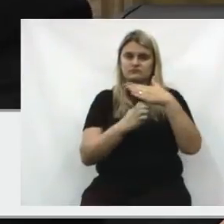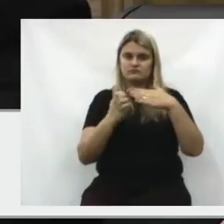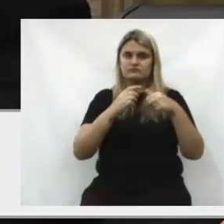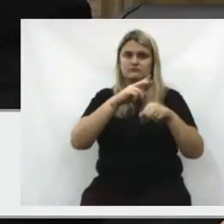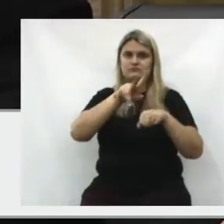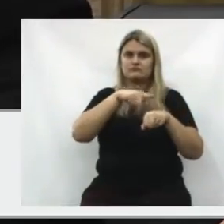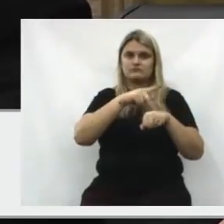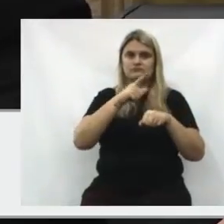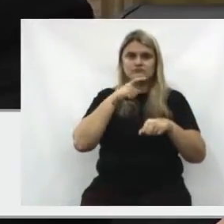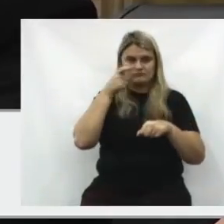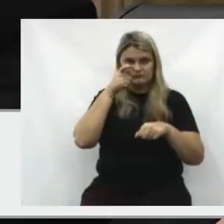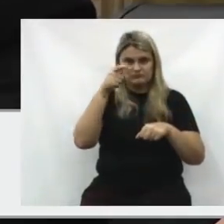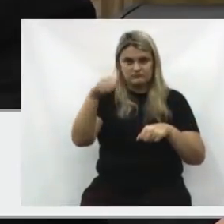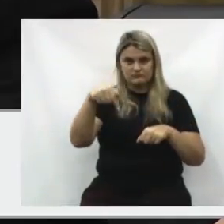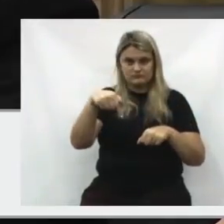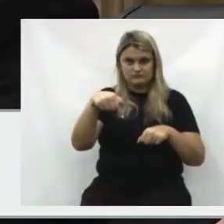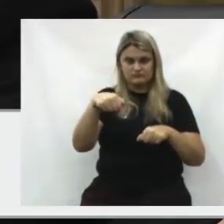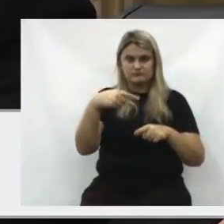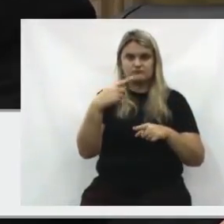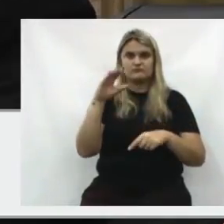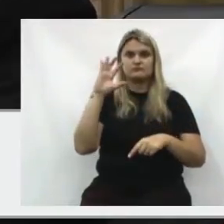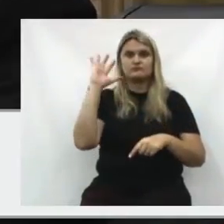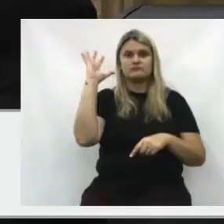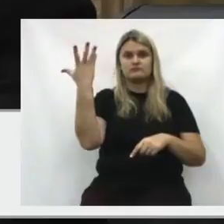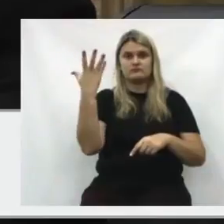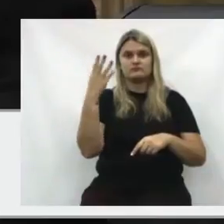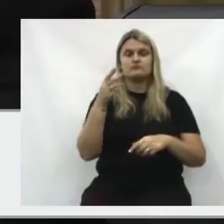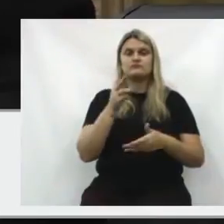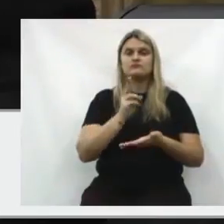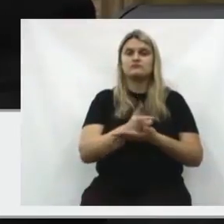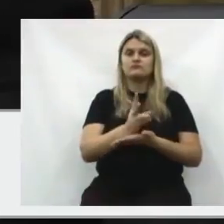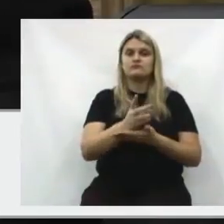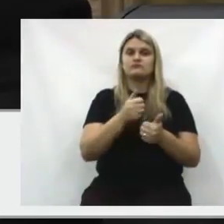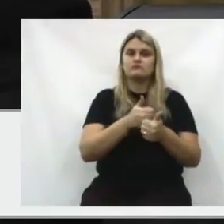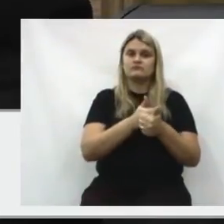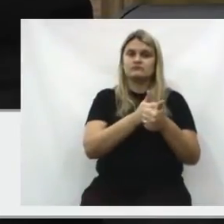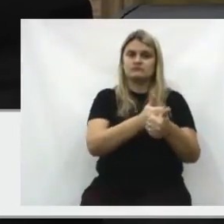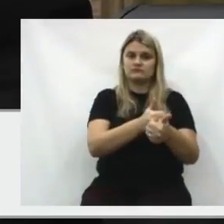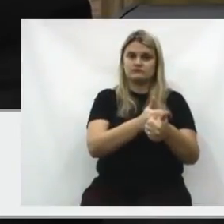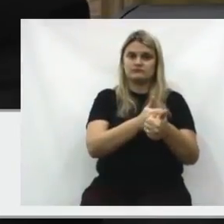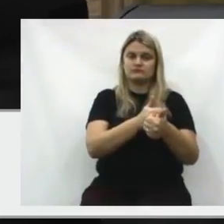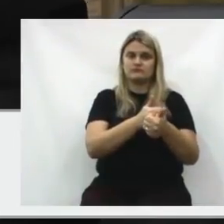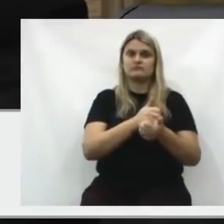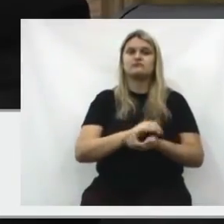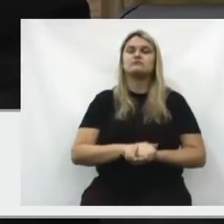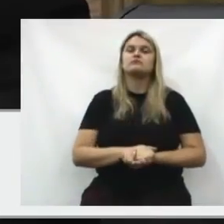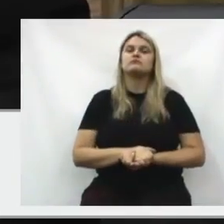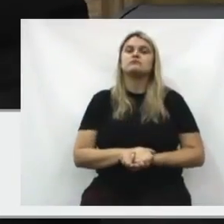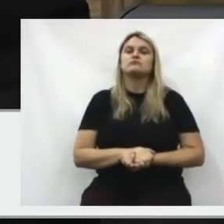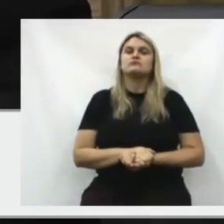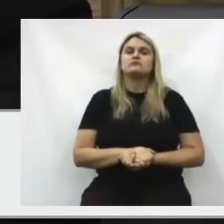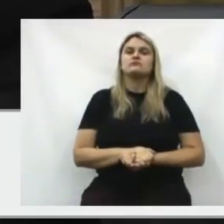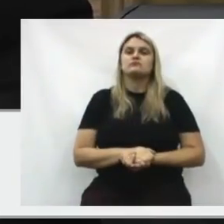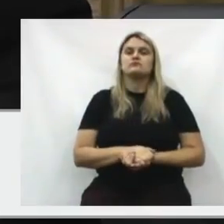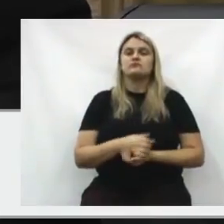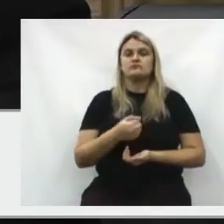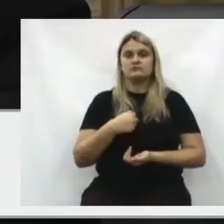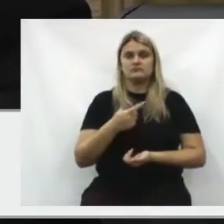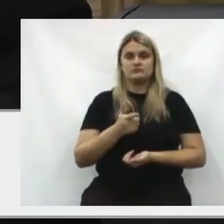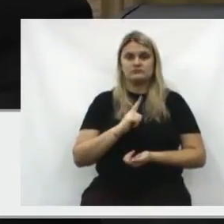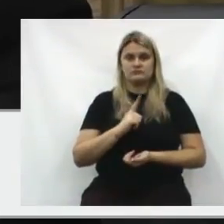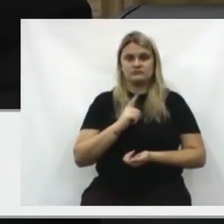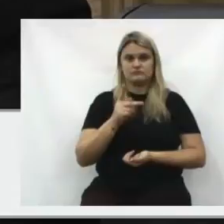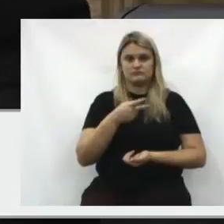de multinacionais e de países interessados. Que isso aconteça e está sendo conduzido e arrastado esse